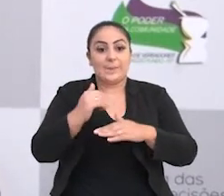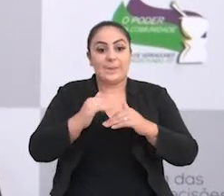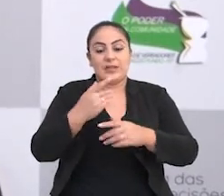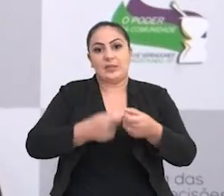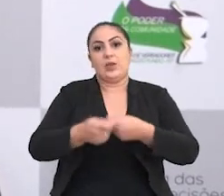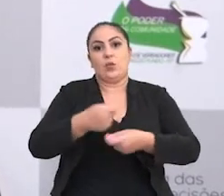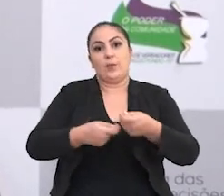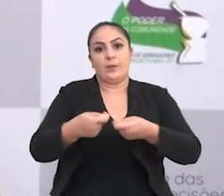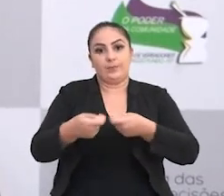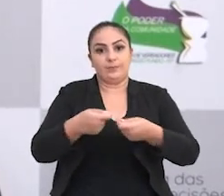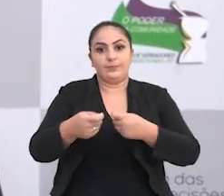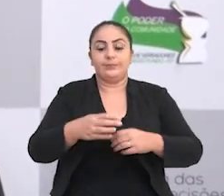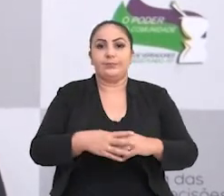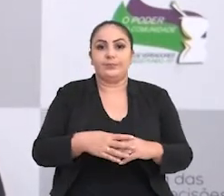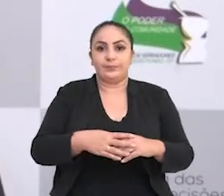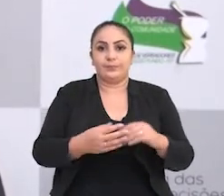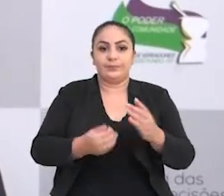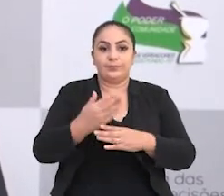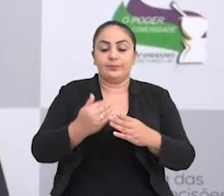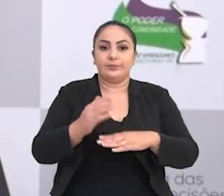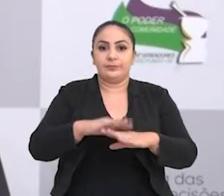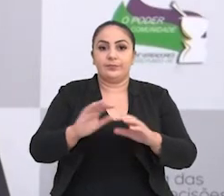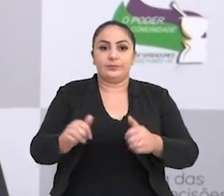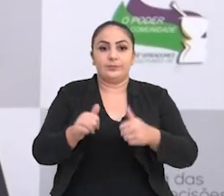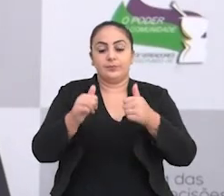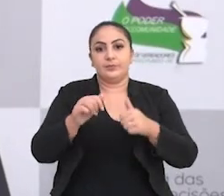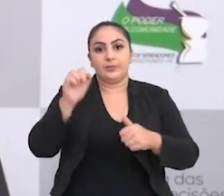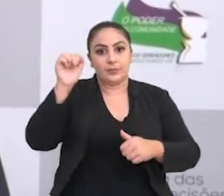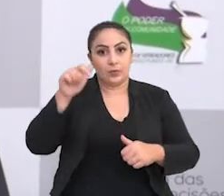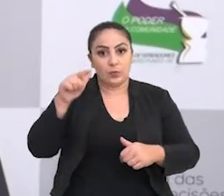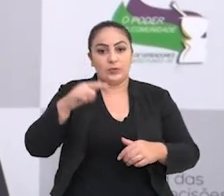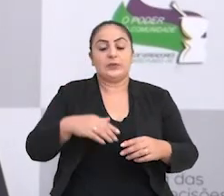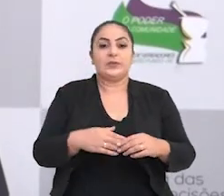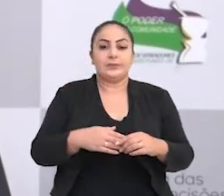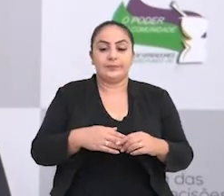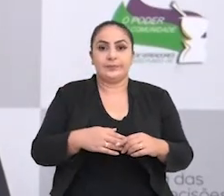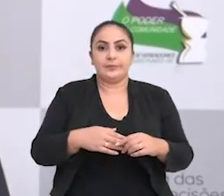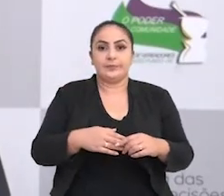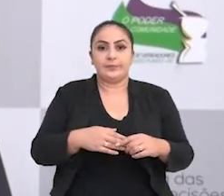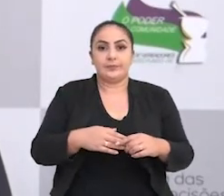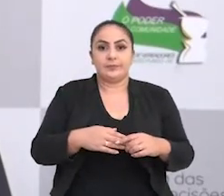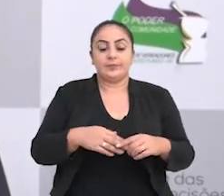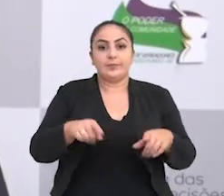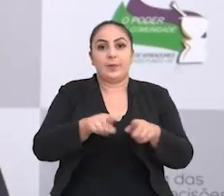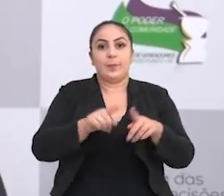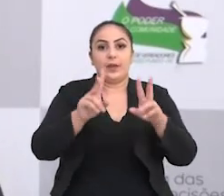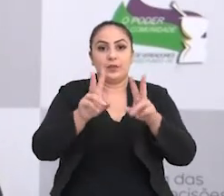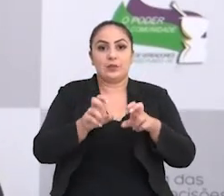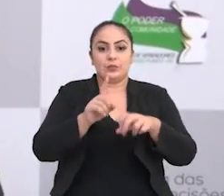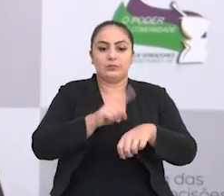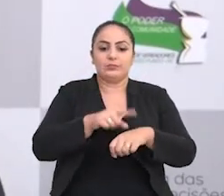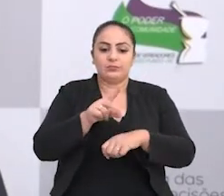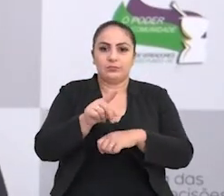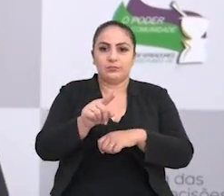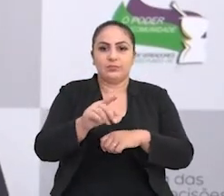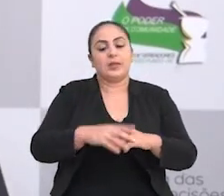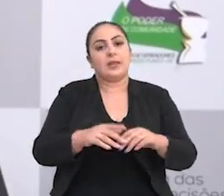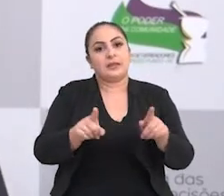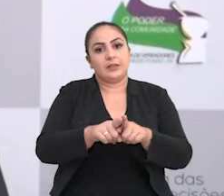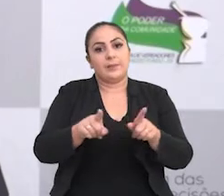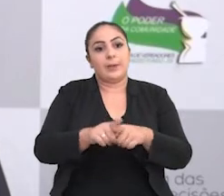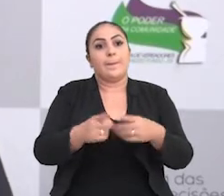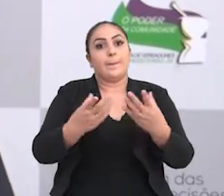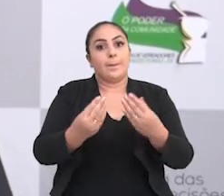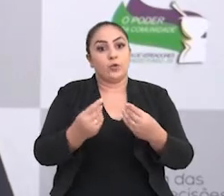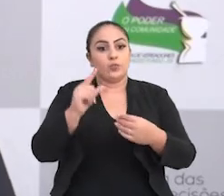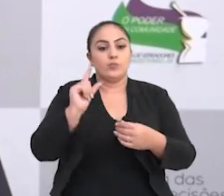gera mais economia, ela traz mais qualidade de luz, também a questão da durabilidade,